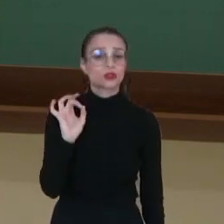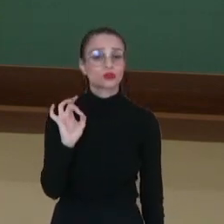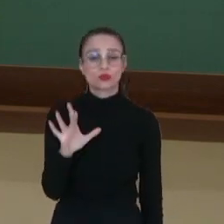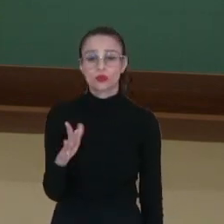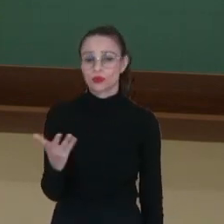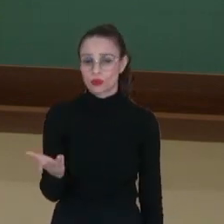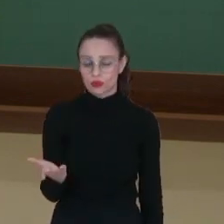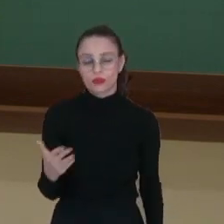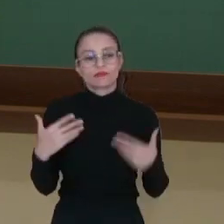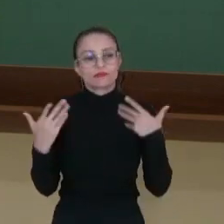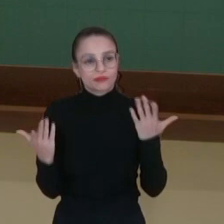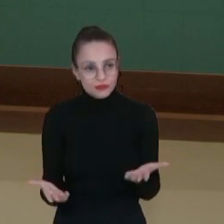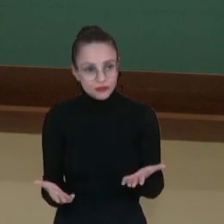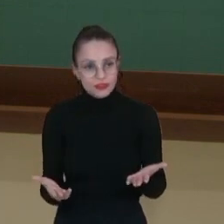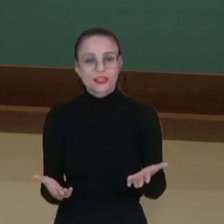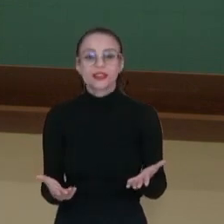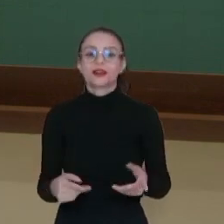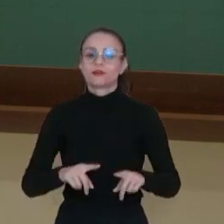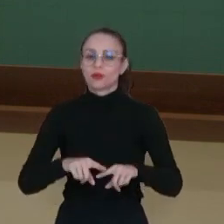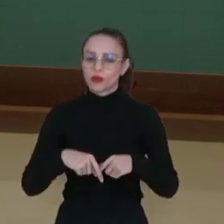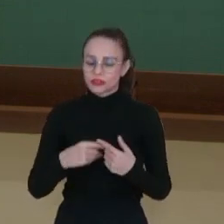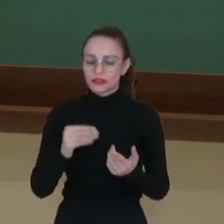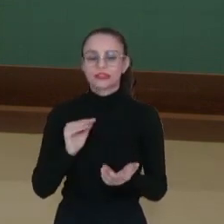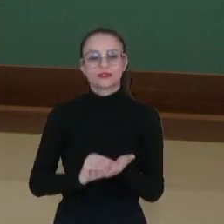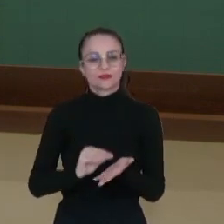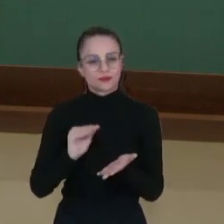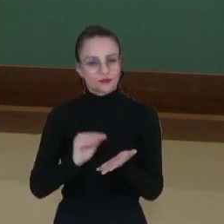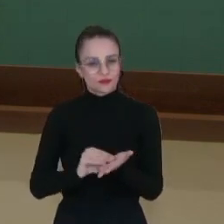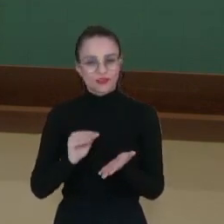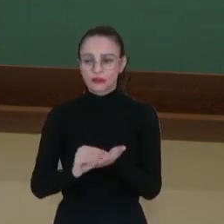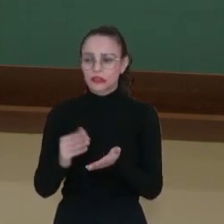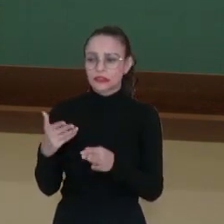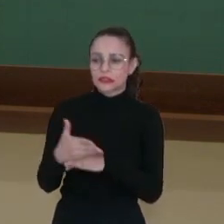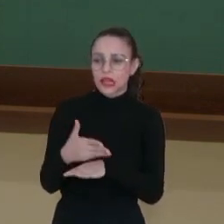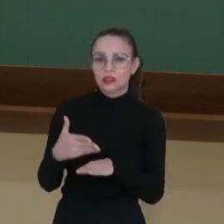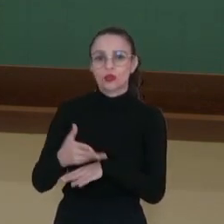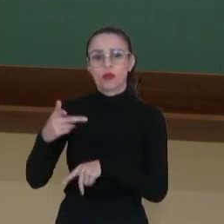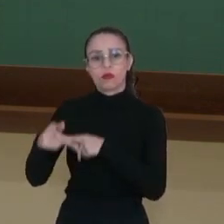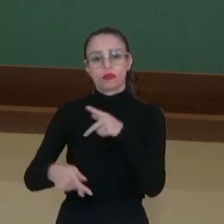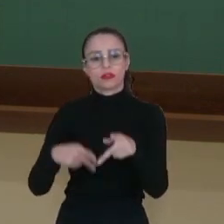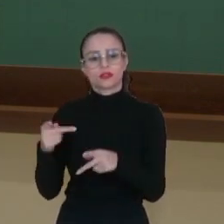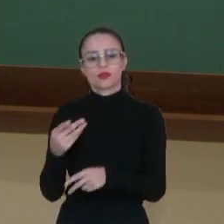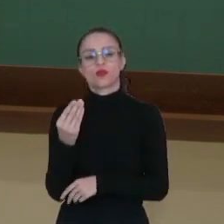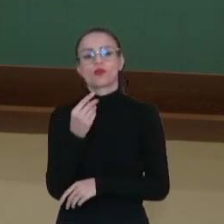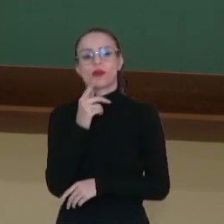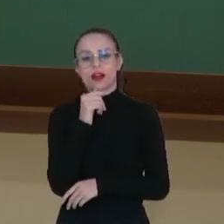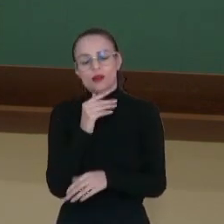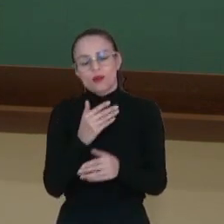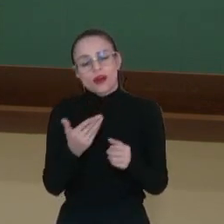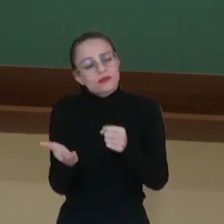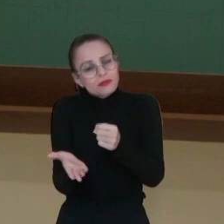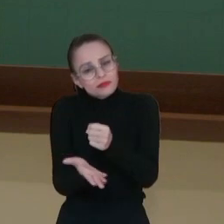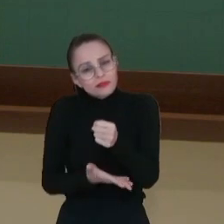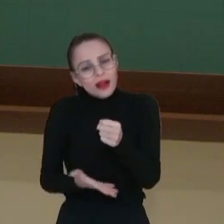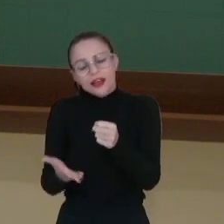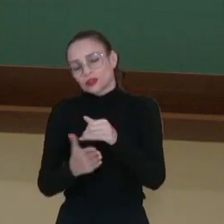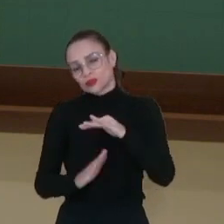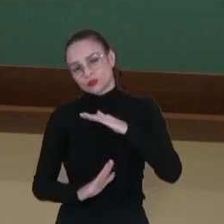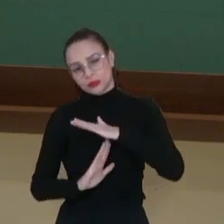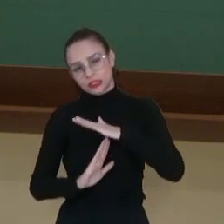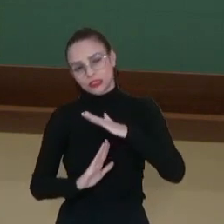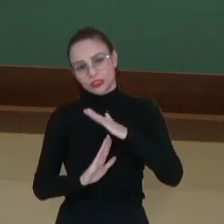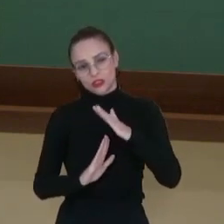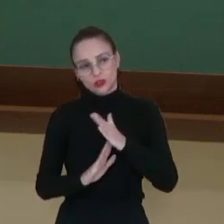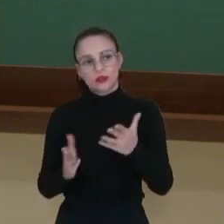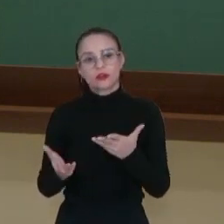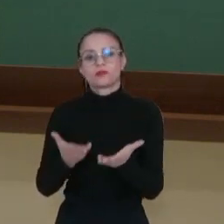população. Daí a escassez, a falta de acesso da população ao mínimo básico de água para